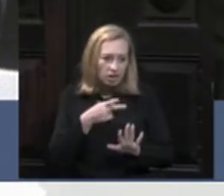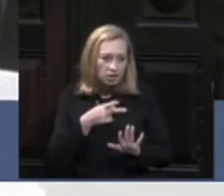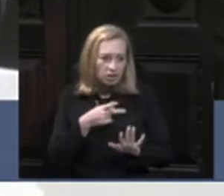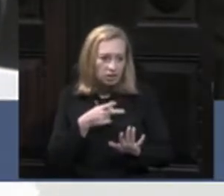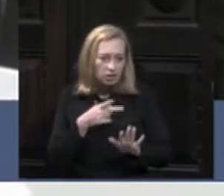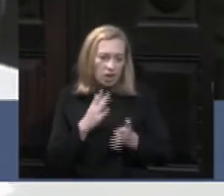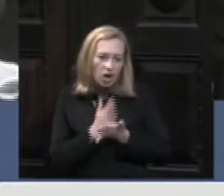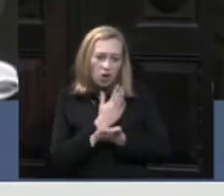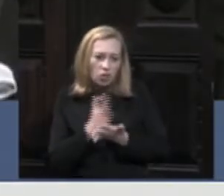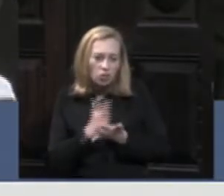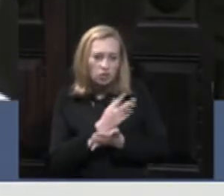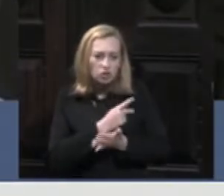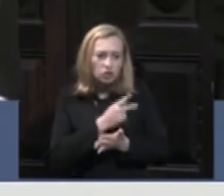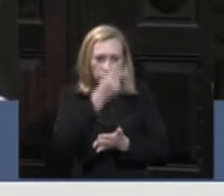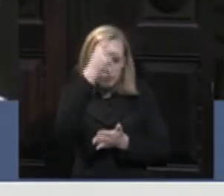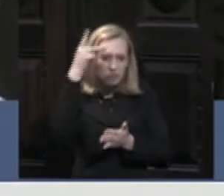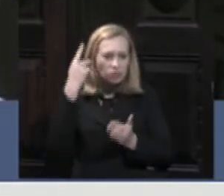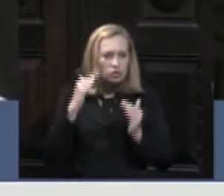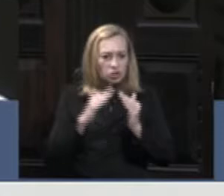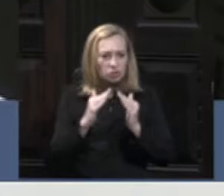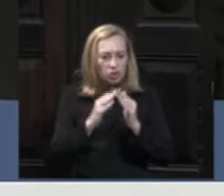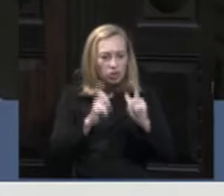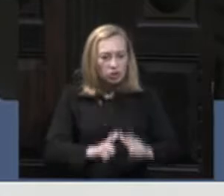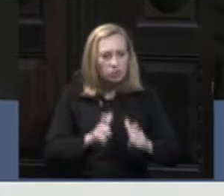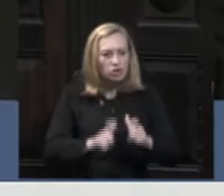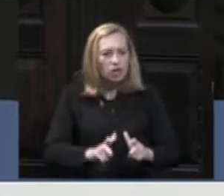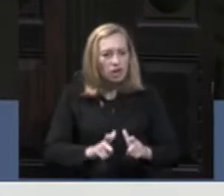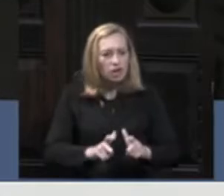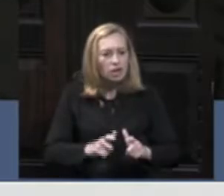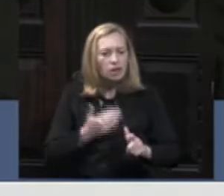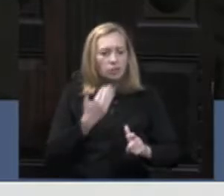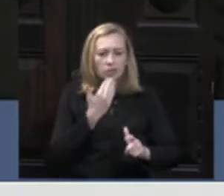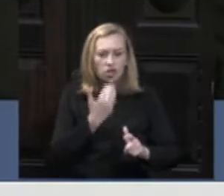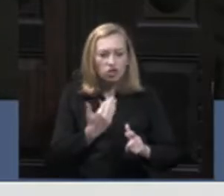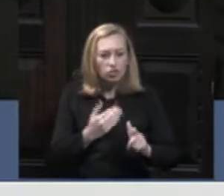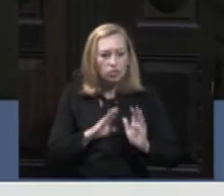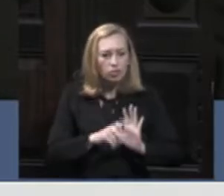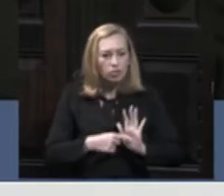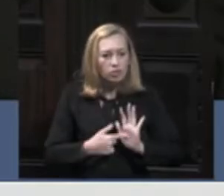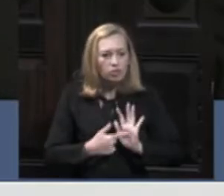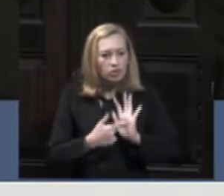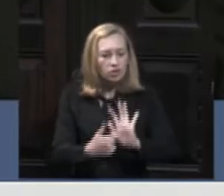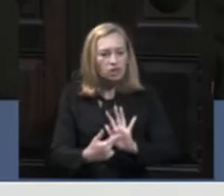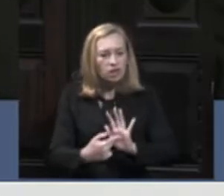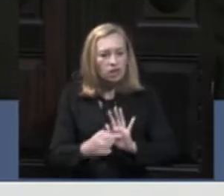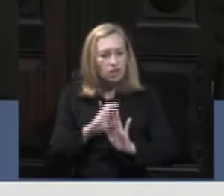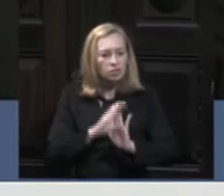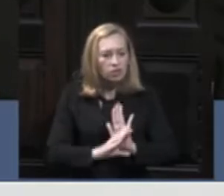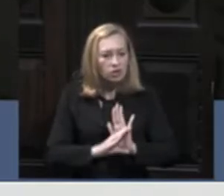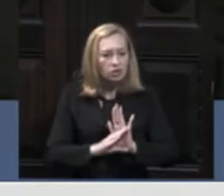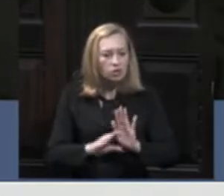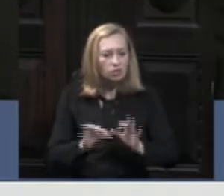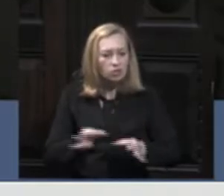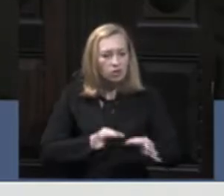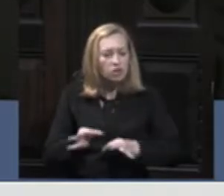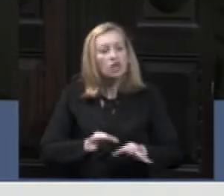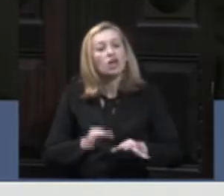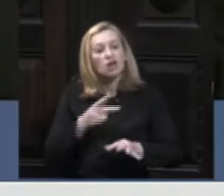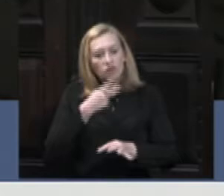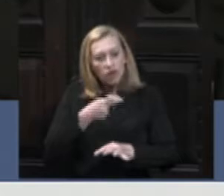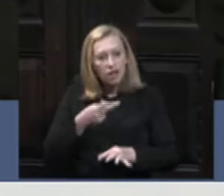alguns moradores vieram me pedir que apresentasse em emenda esse projeto. Eu dialoguei com eles que era importante aprovar o